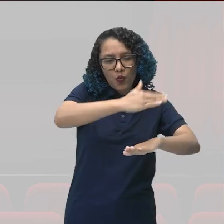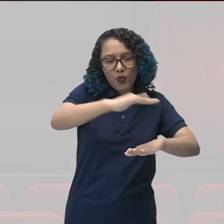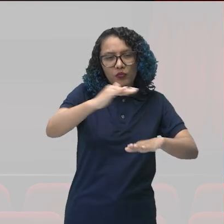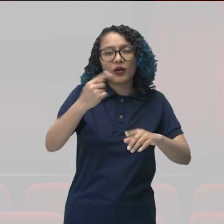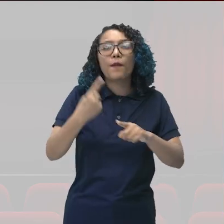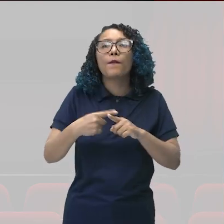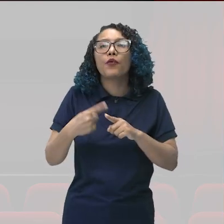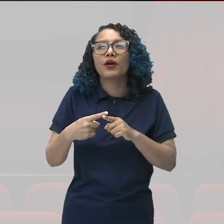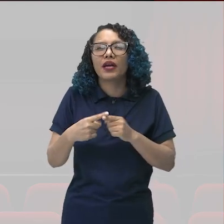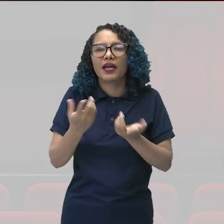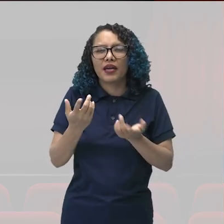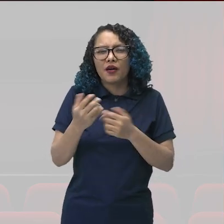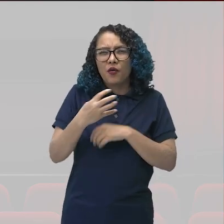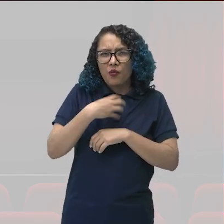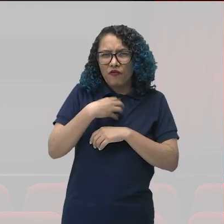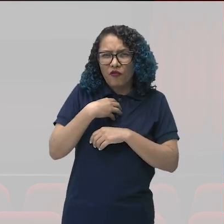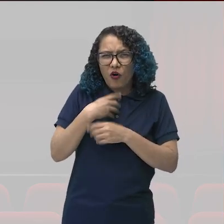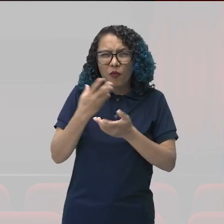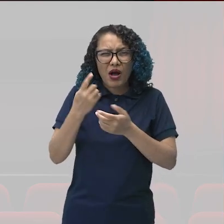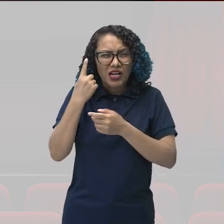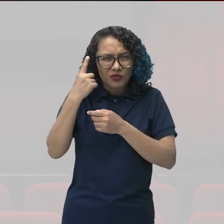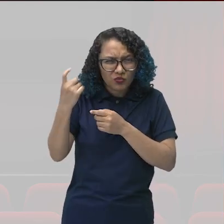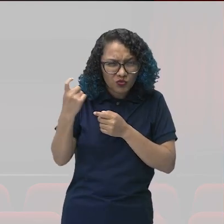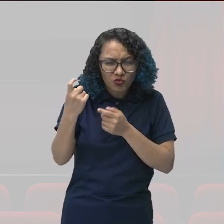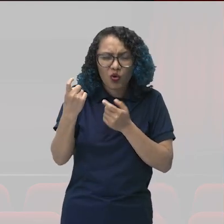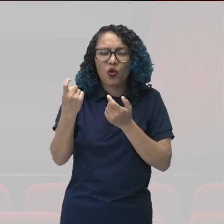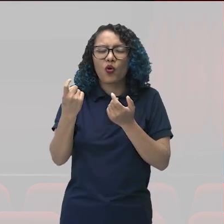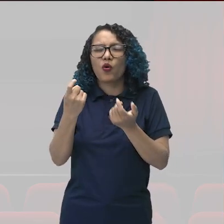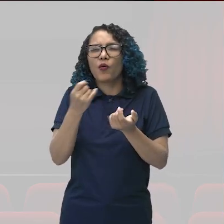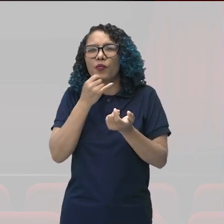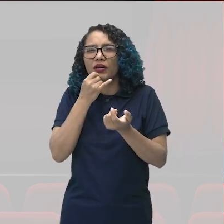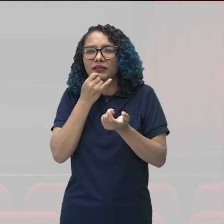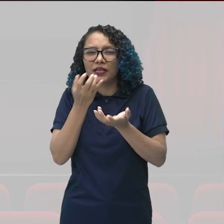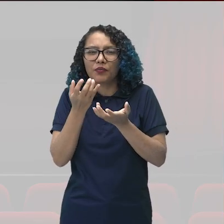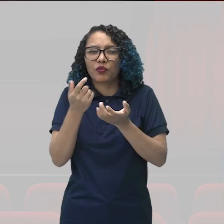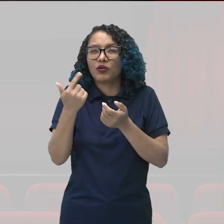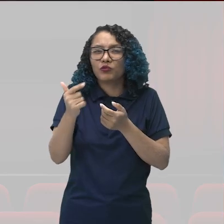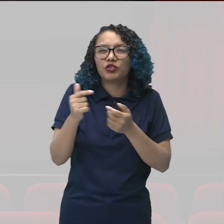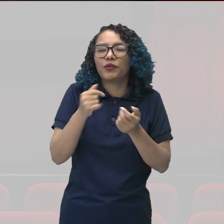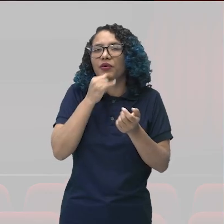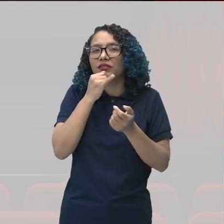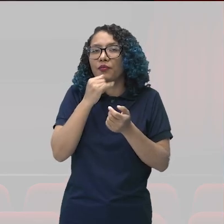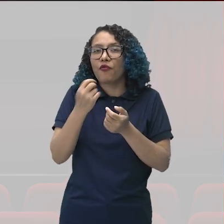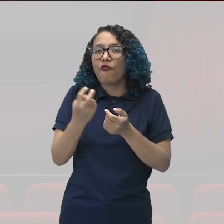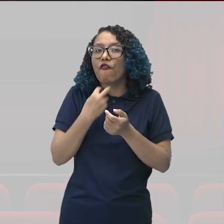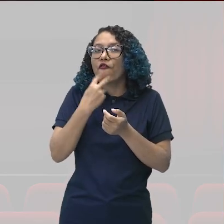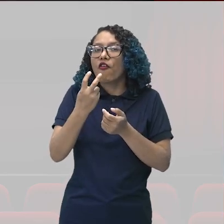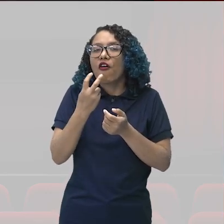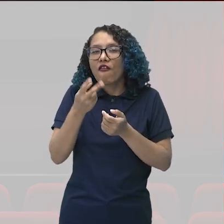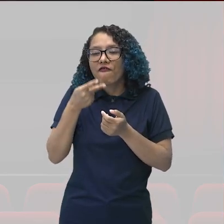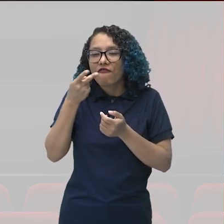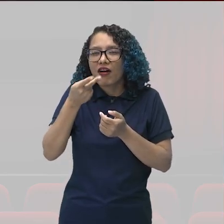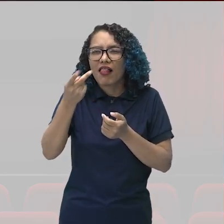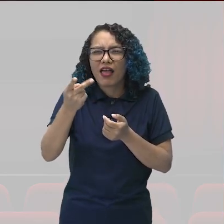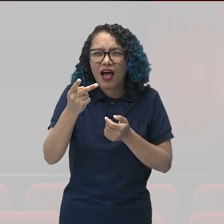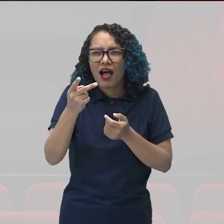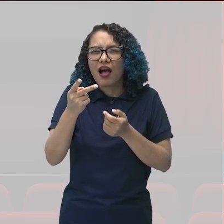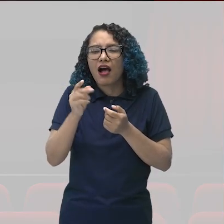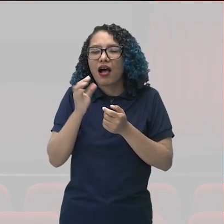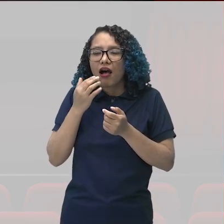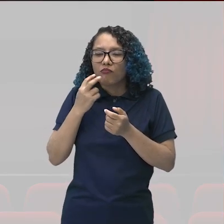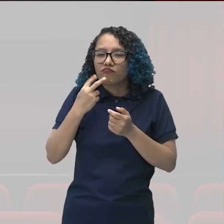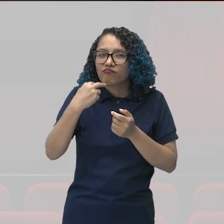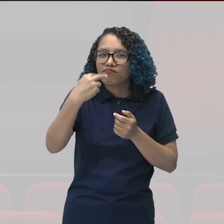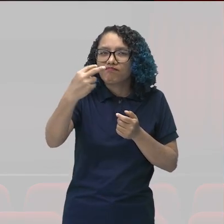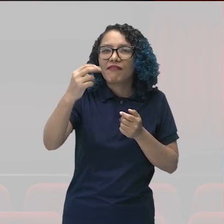havia sonorização. Então, quando os atores falavam, havia o eco, né? E vamos agora falar sobre as